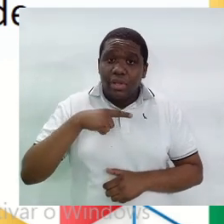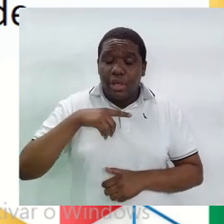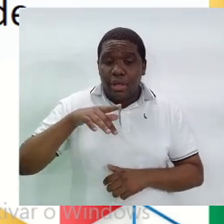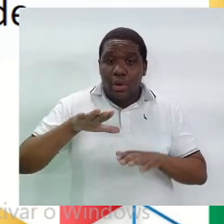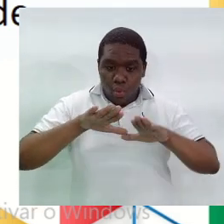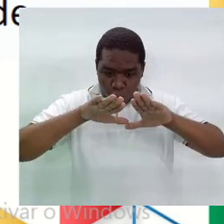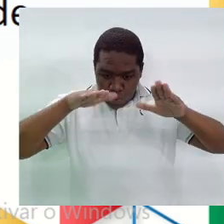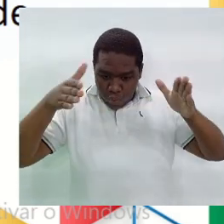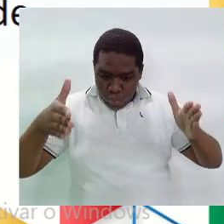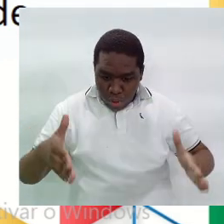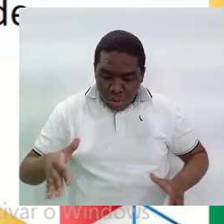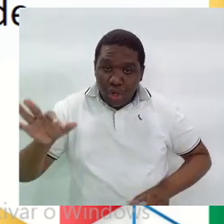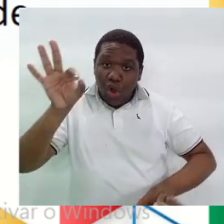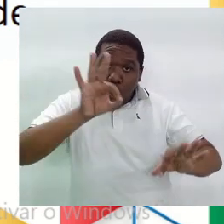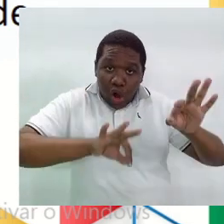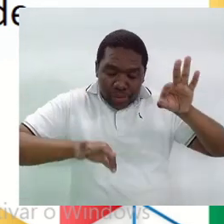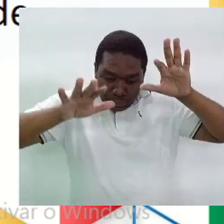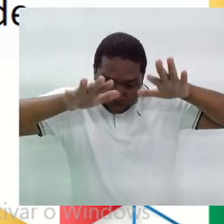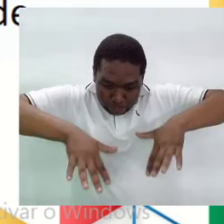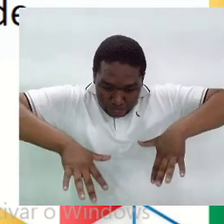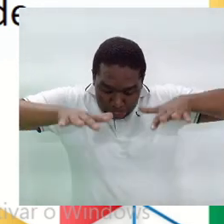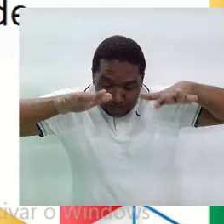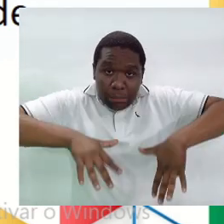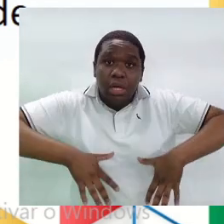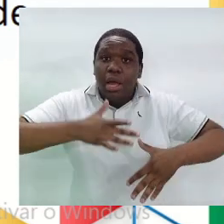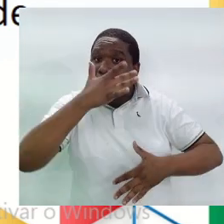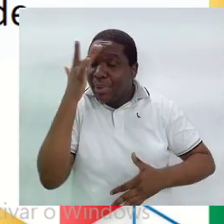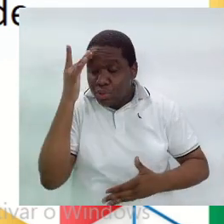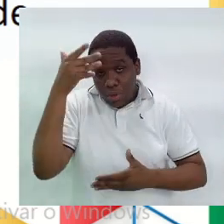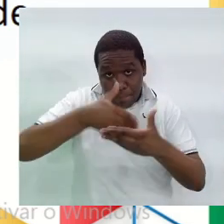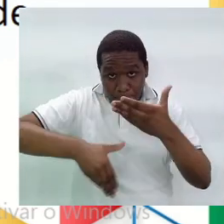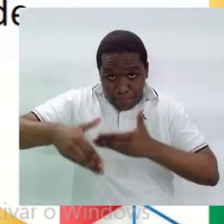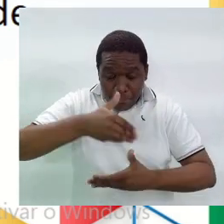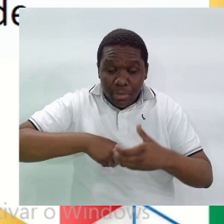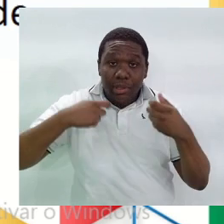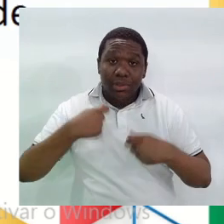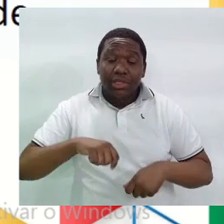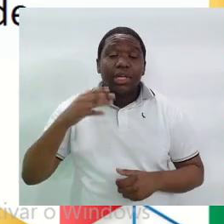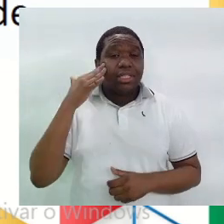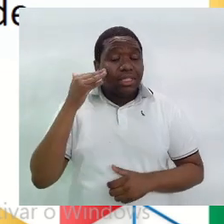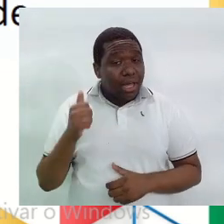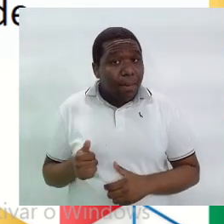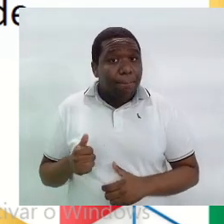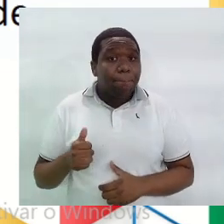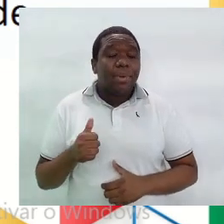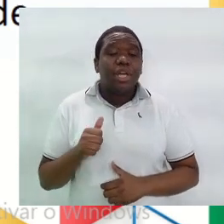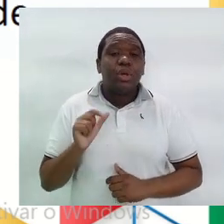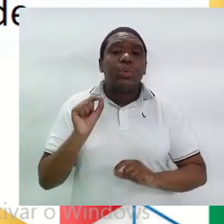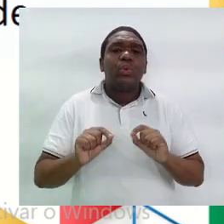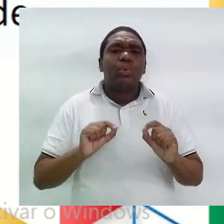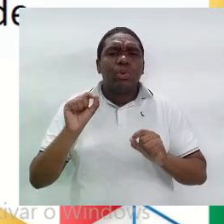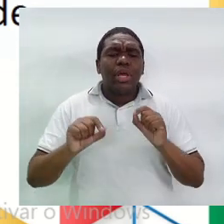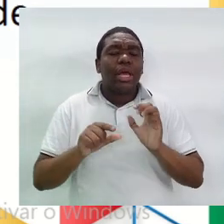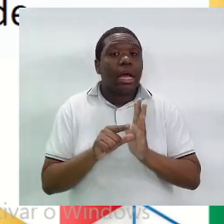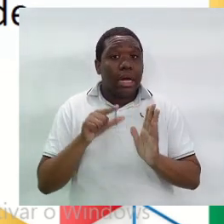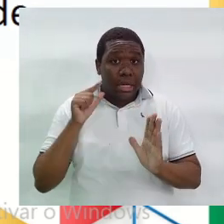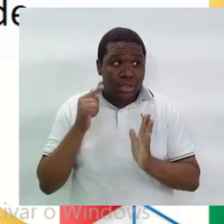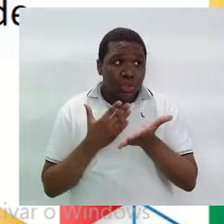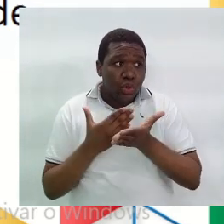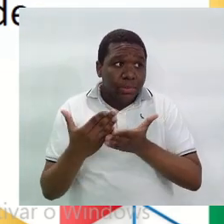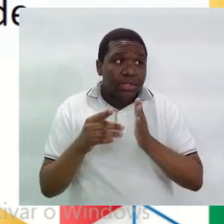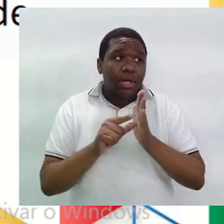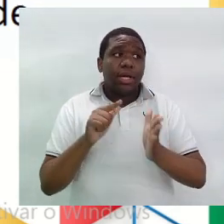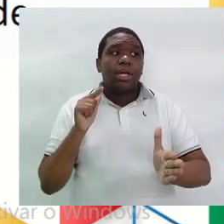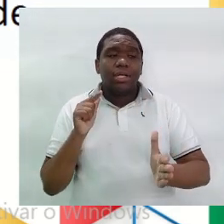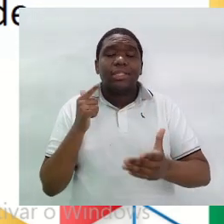arrumado. Olha aí, para o ritual. As pessoas envolvidas devem saber de antemão, quer dizer, antes do início